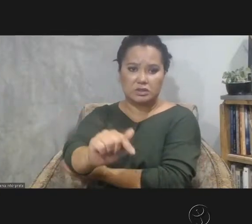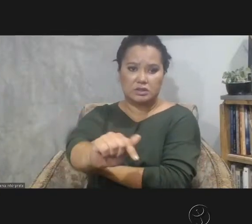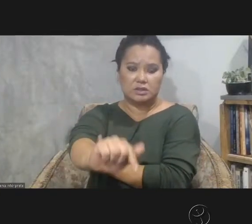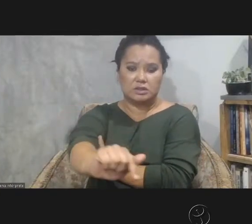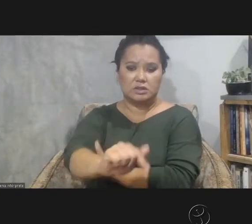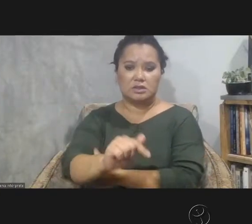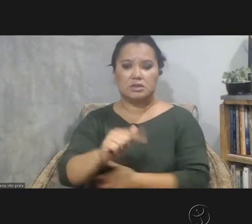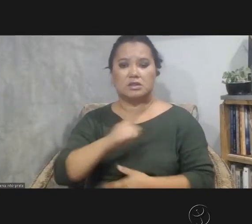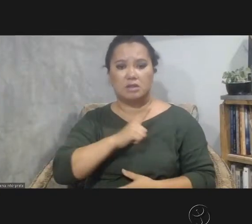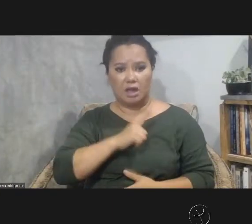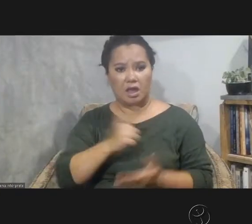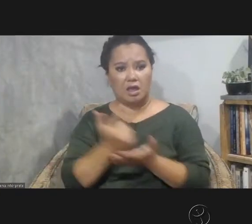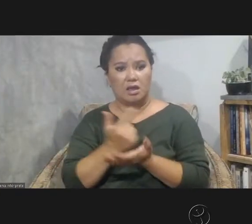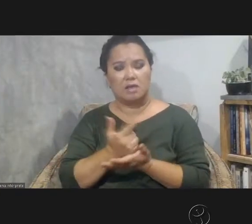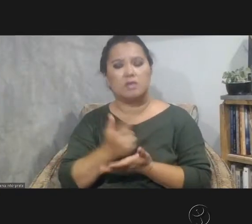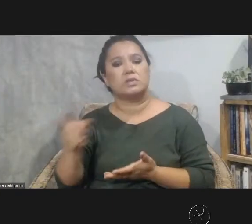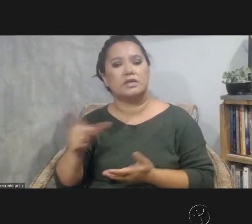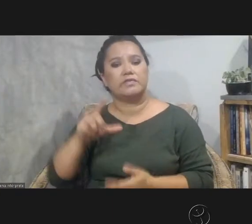neoliberal,